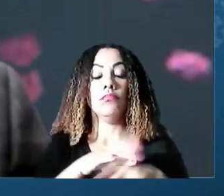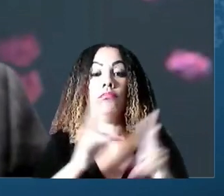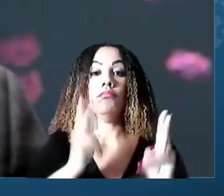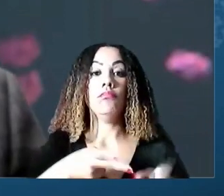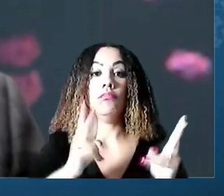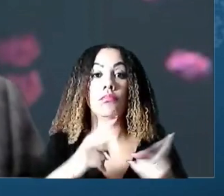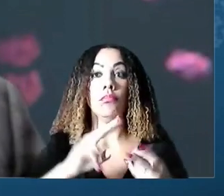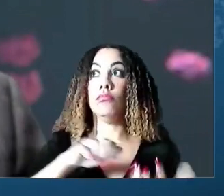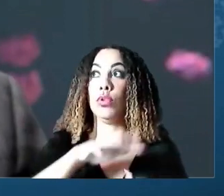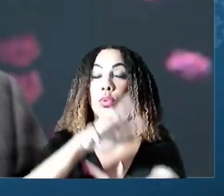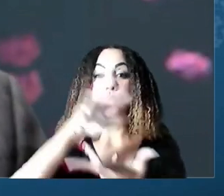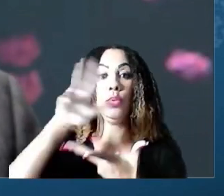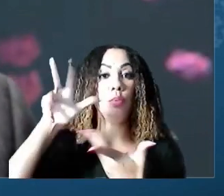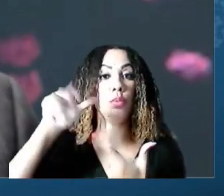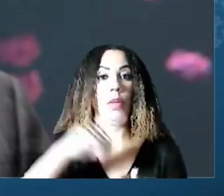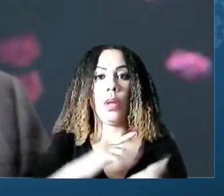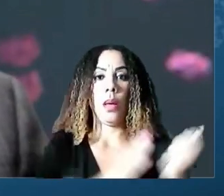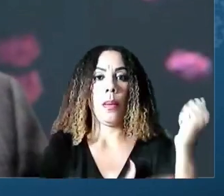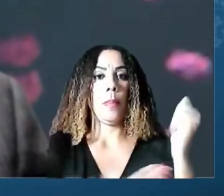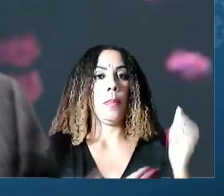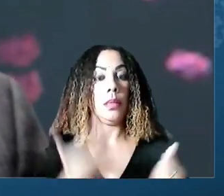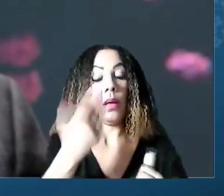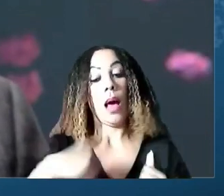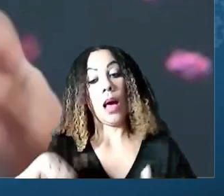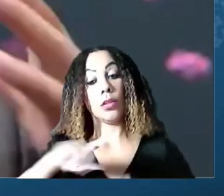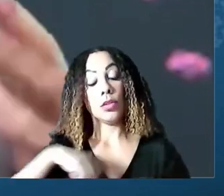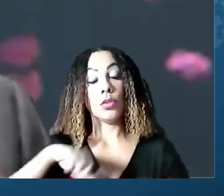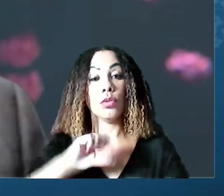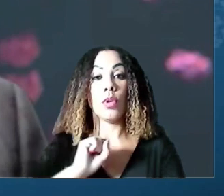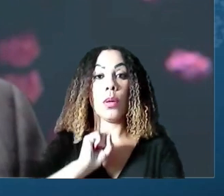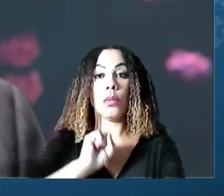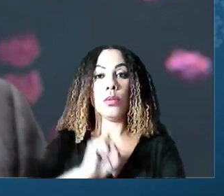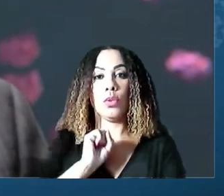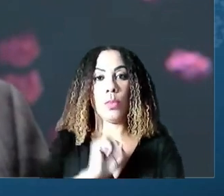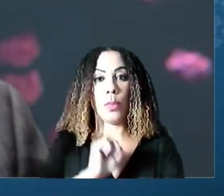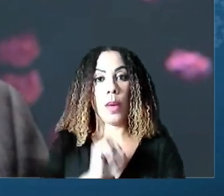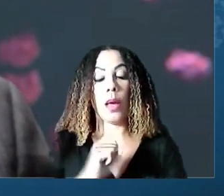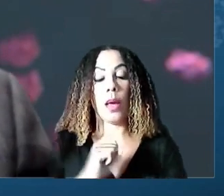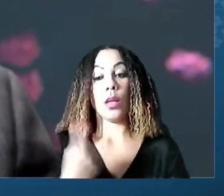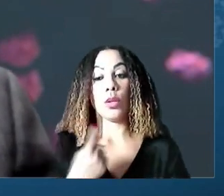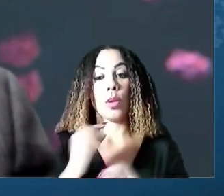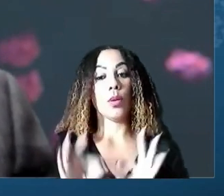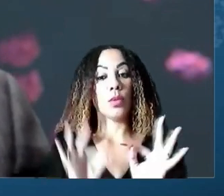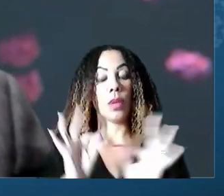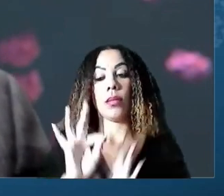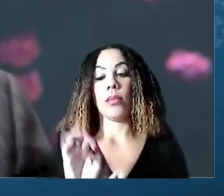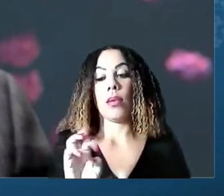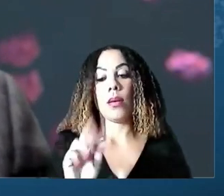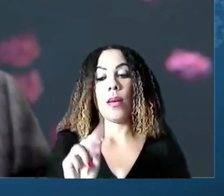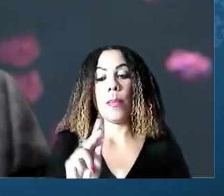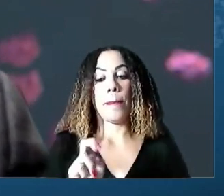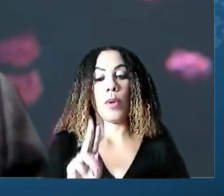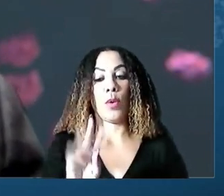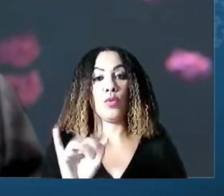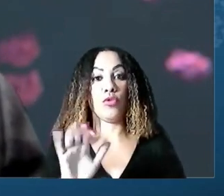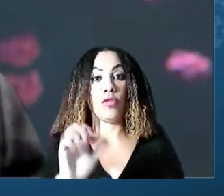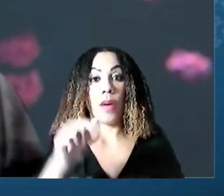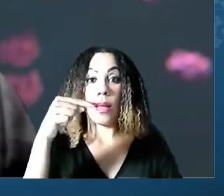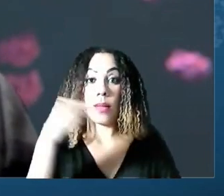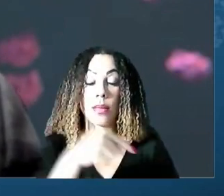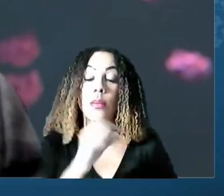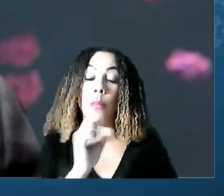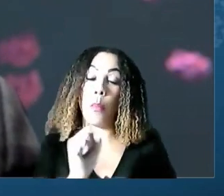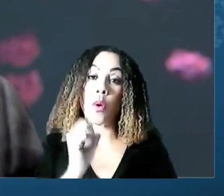nível global, hipertensão. Nós esperamos que a nossa terapêutica, nesse caso em particular, pode